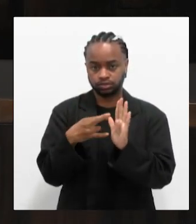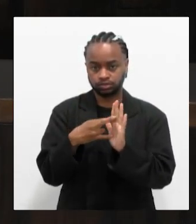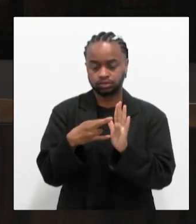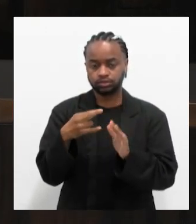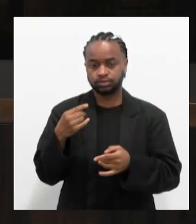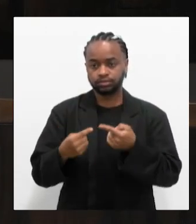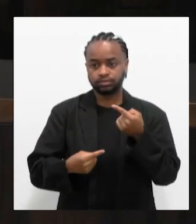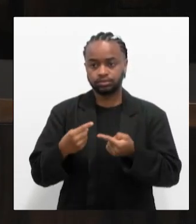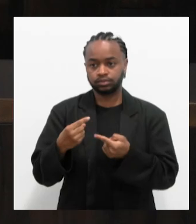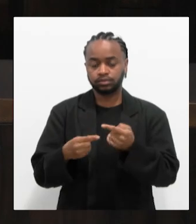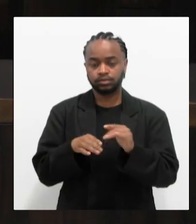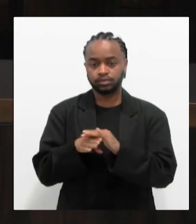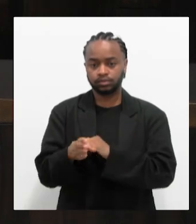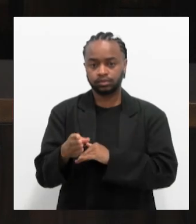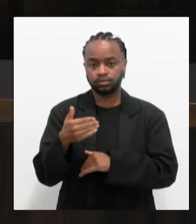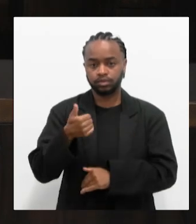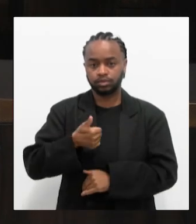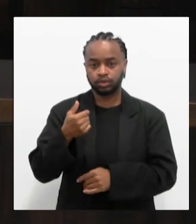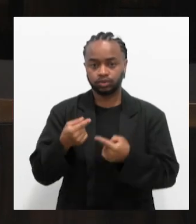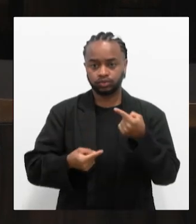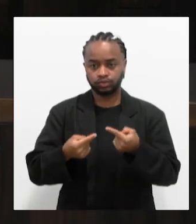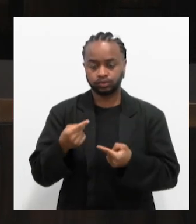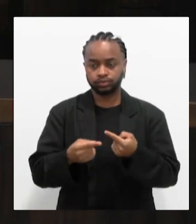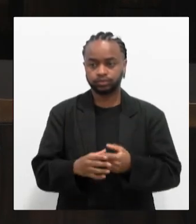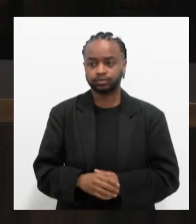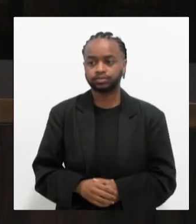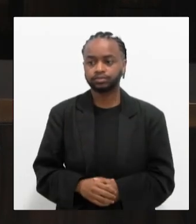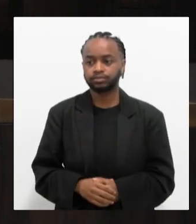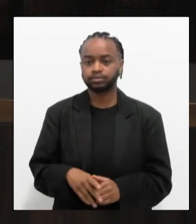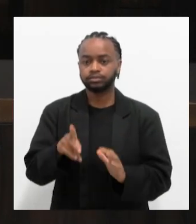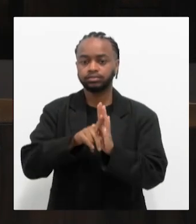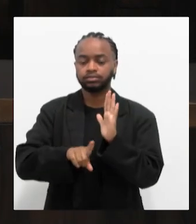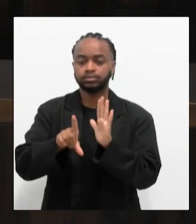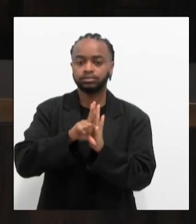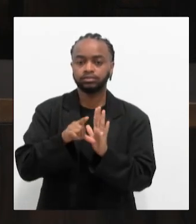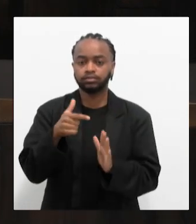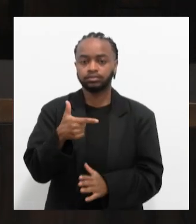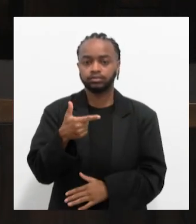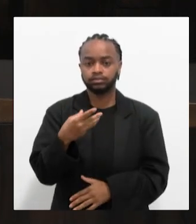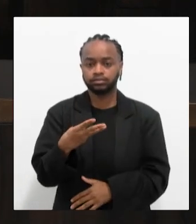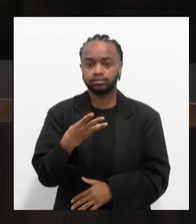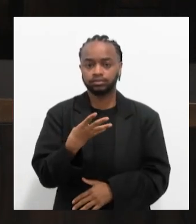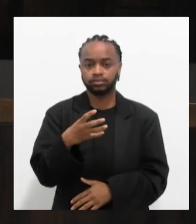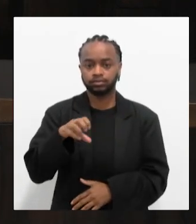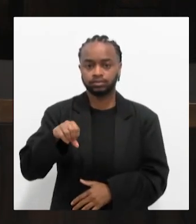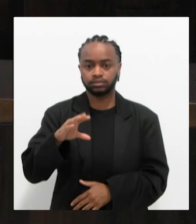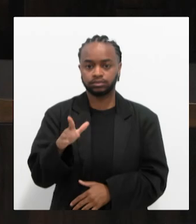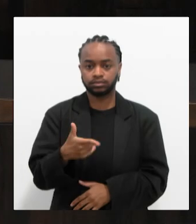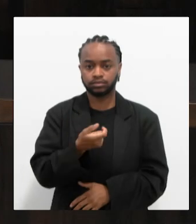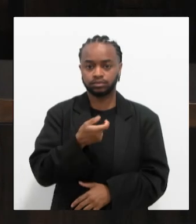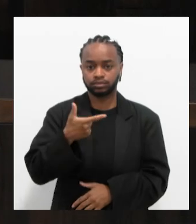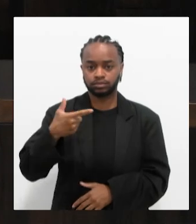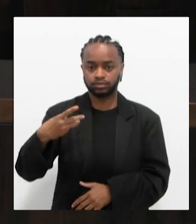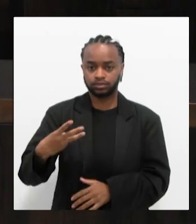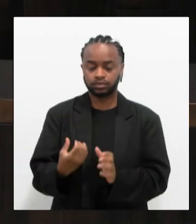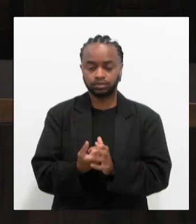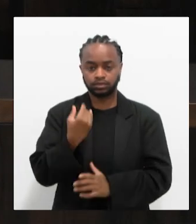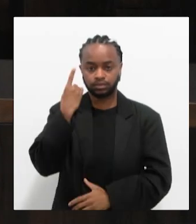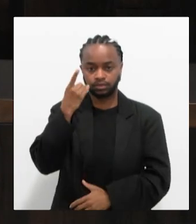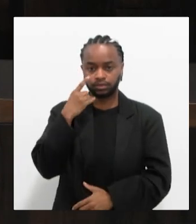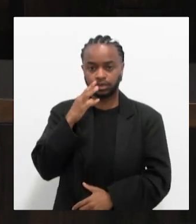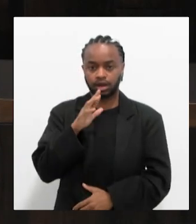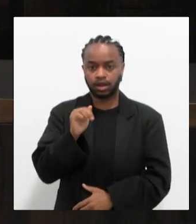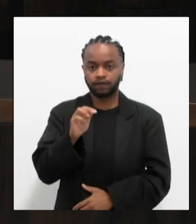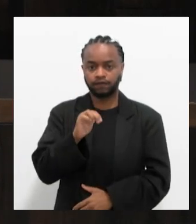Em tramitação ordinária, em primeira discussão. Projeto de lei número 2349, de 2023, de autoria do deputado